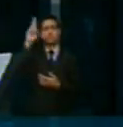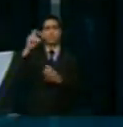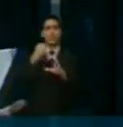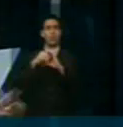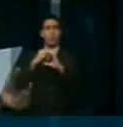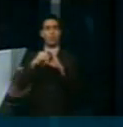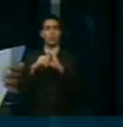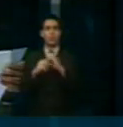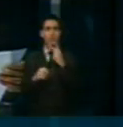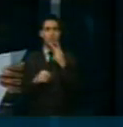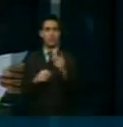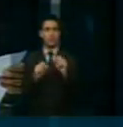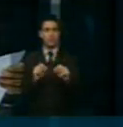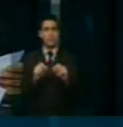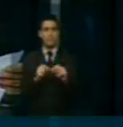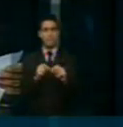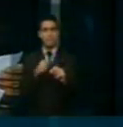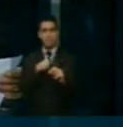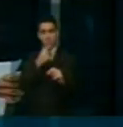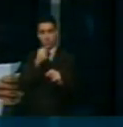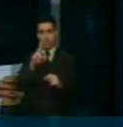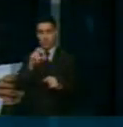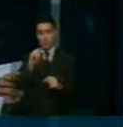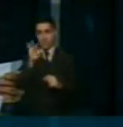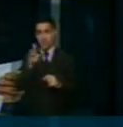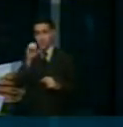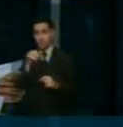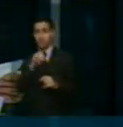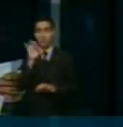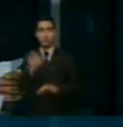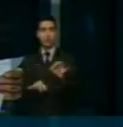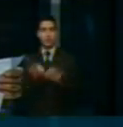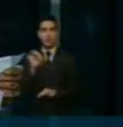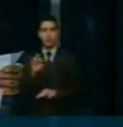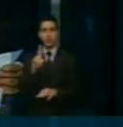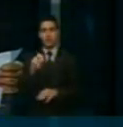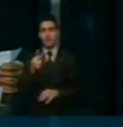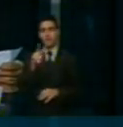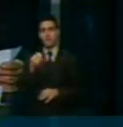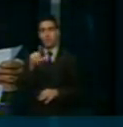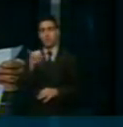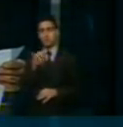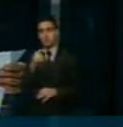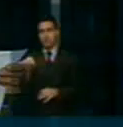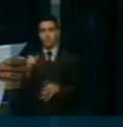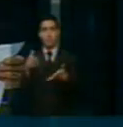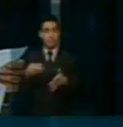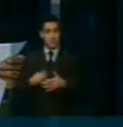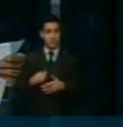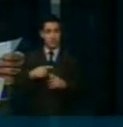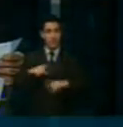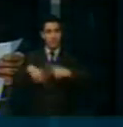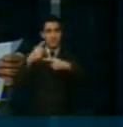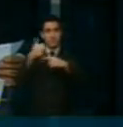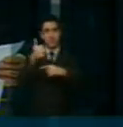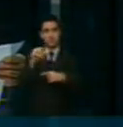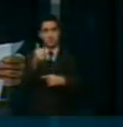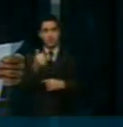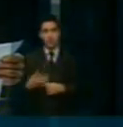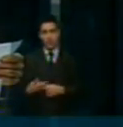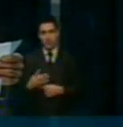diz, Roberto Marinho, julgamento da Revolução, participamos da Revolução de